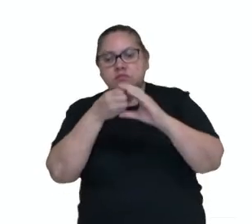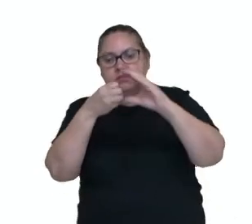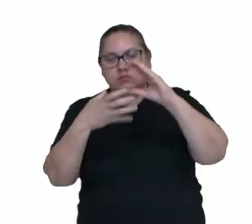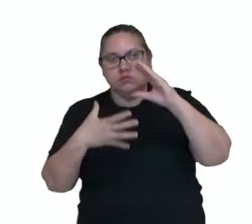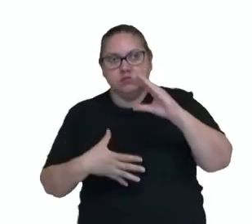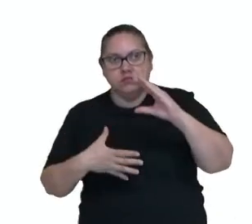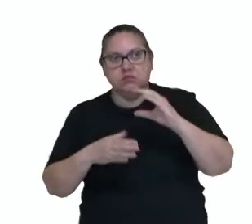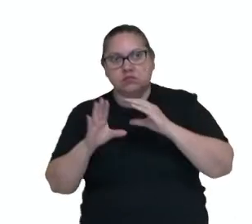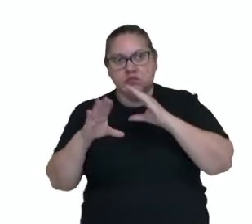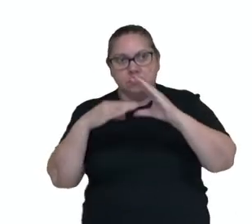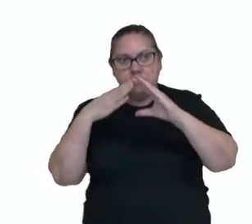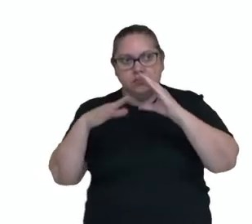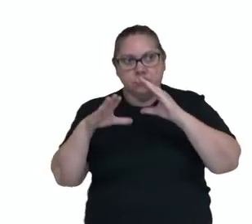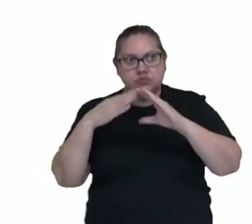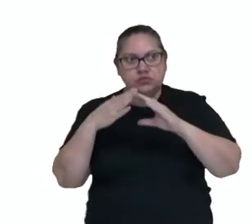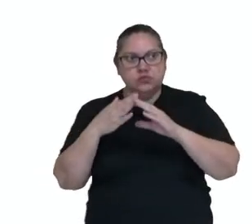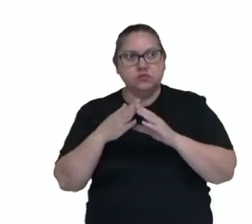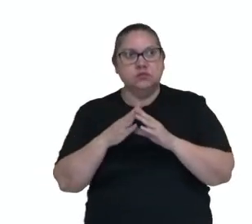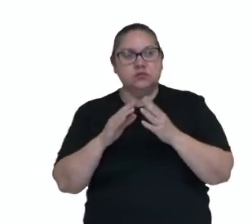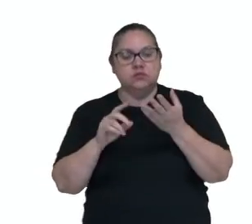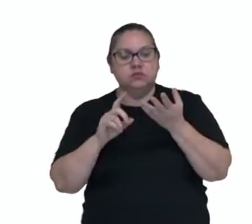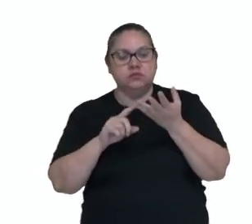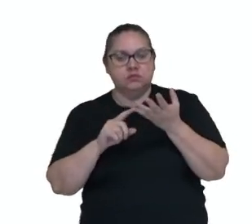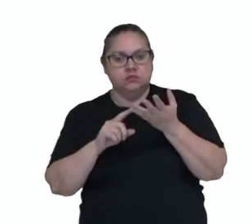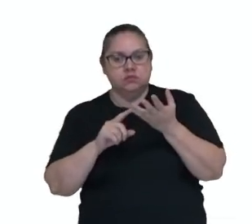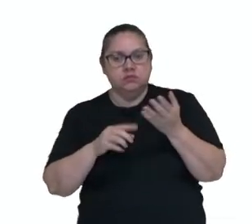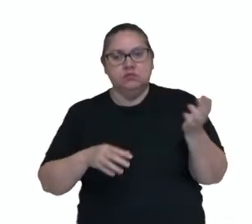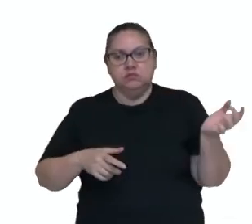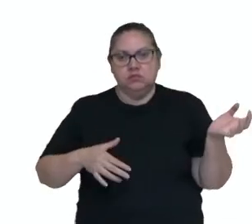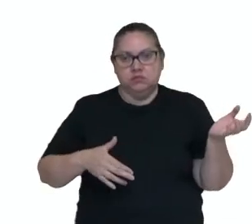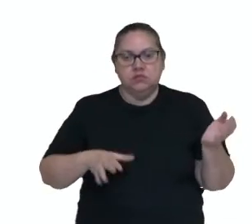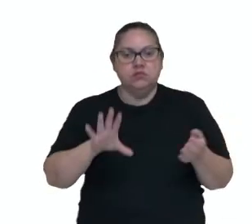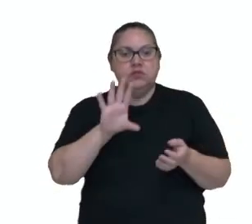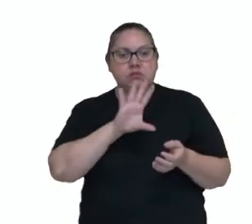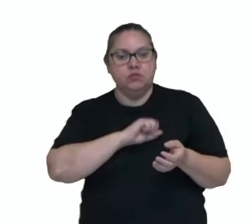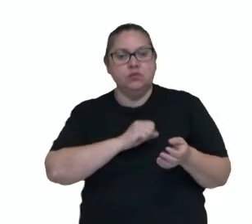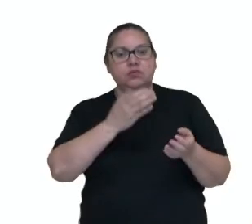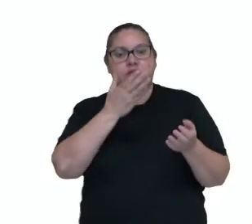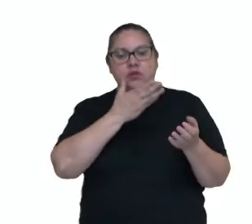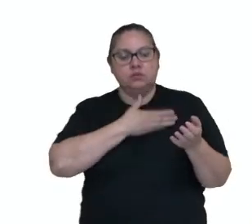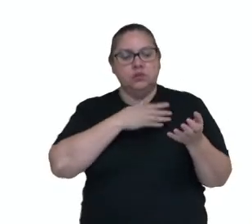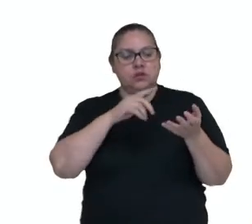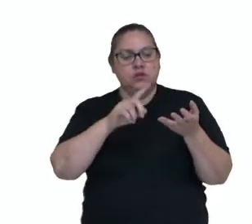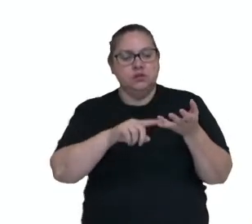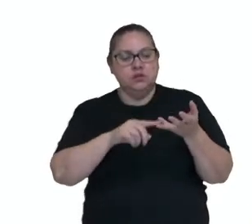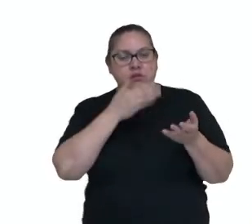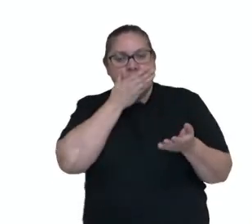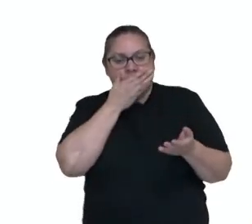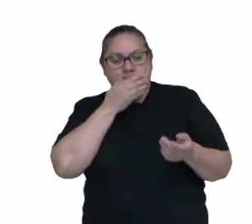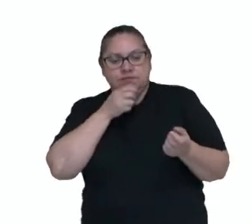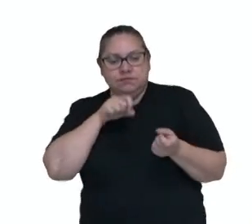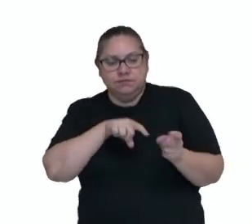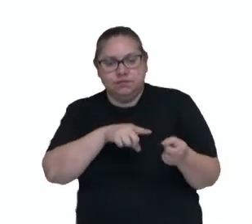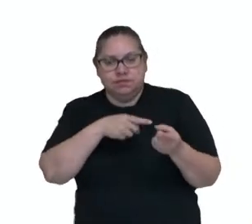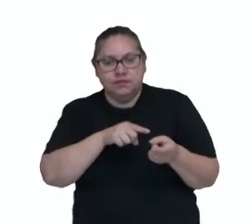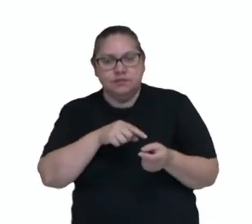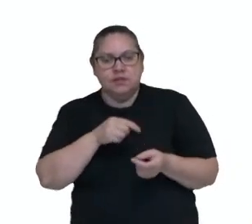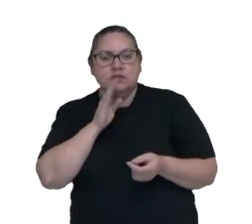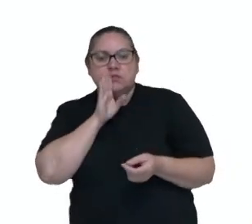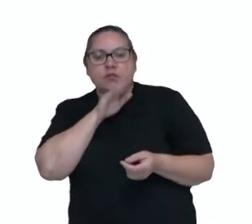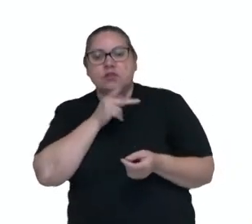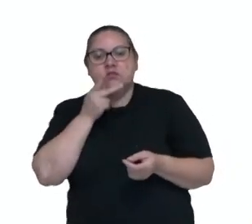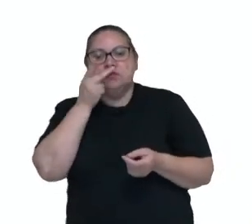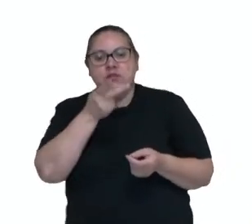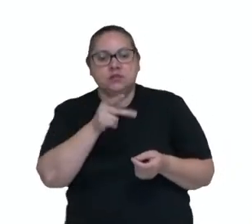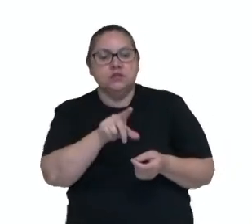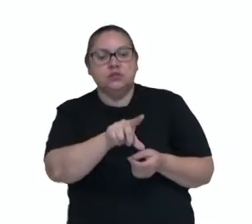das cantigas medievais. Então, cantigas trovadorescas de amor, de amigo, de escárnio, de maldizer. Escolham